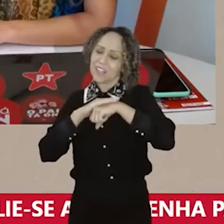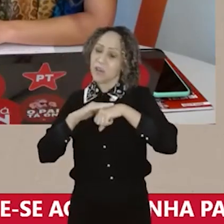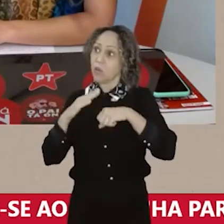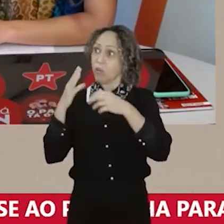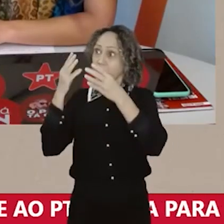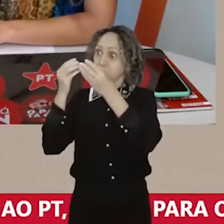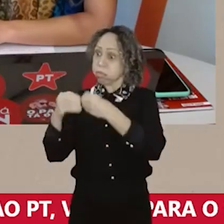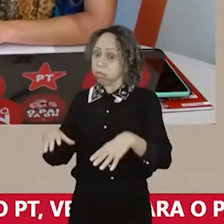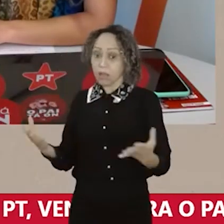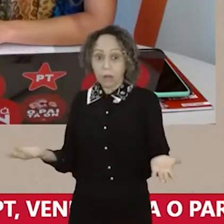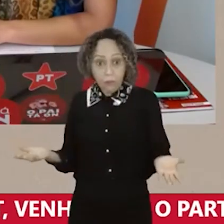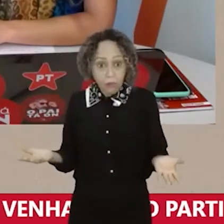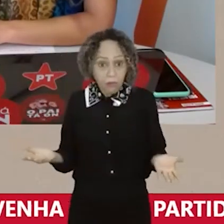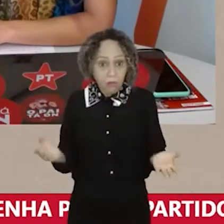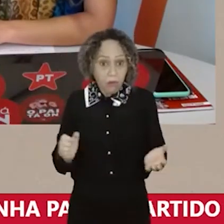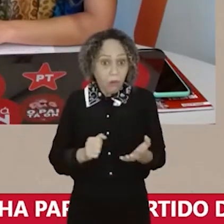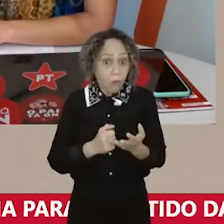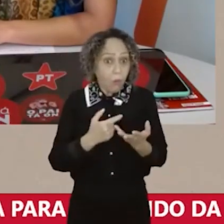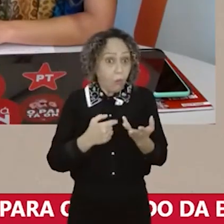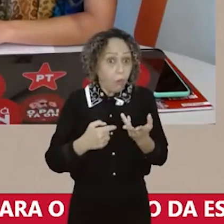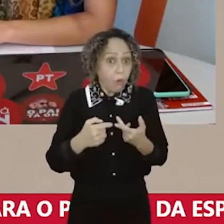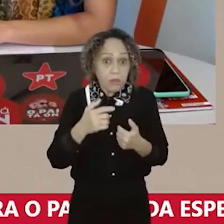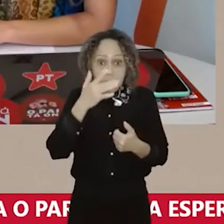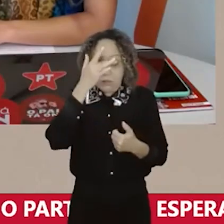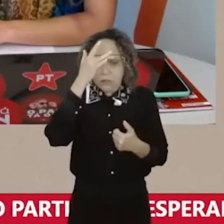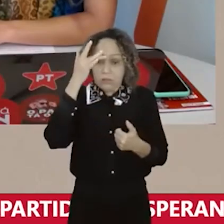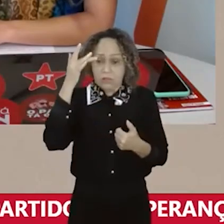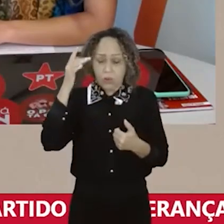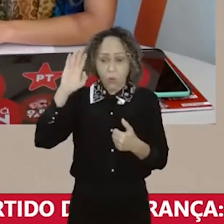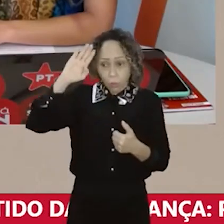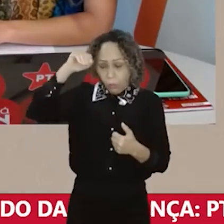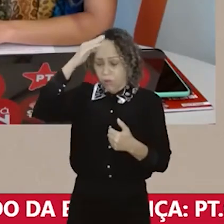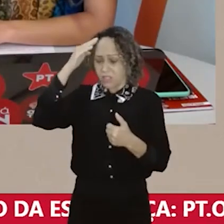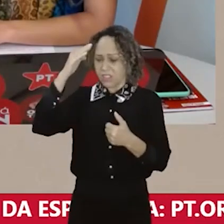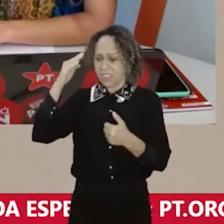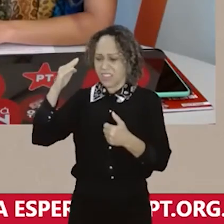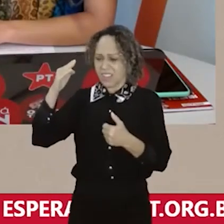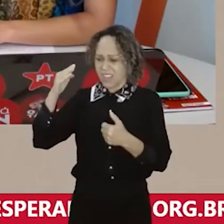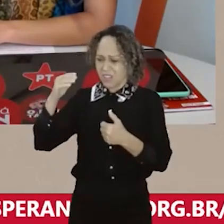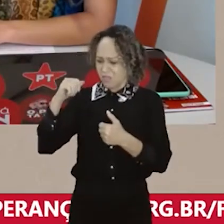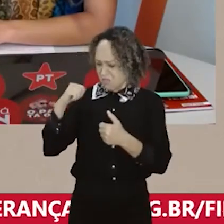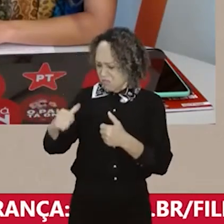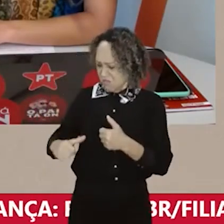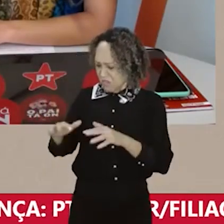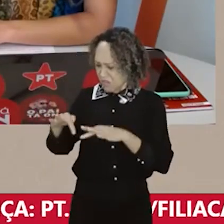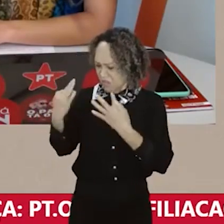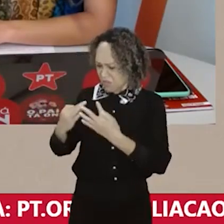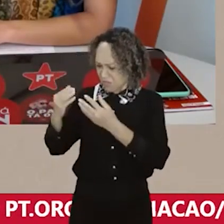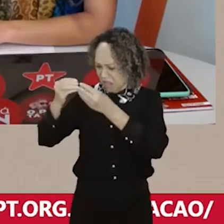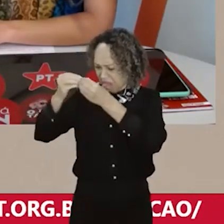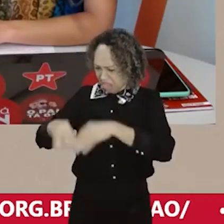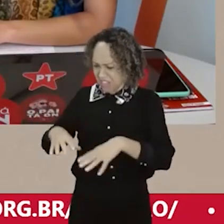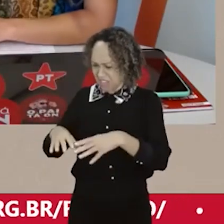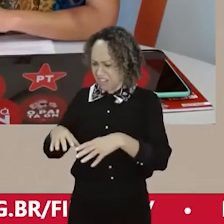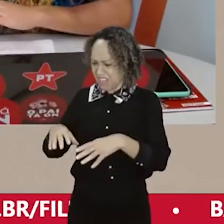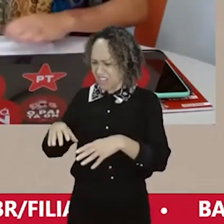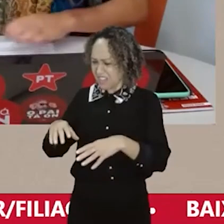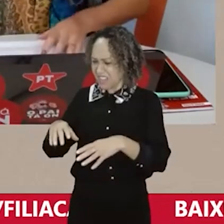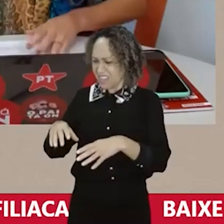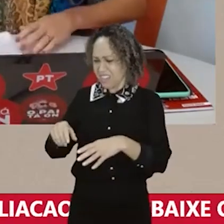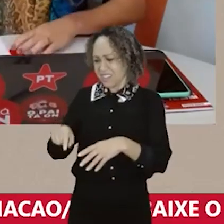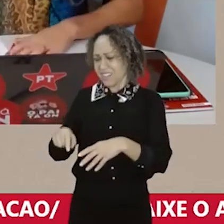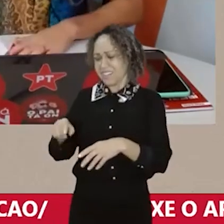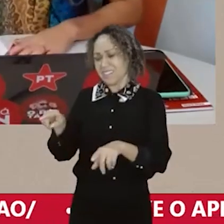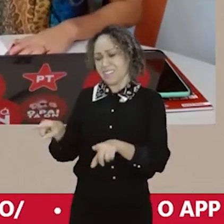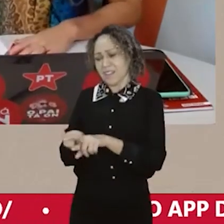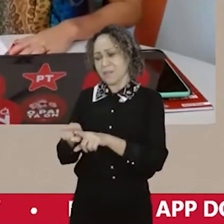fala sobre isso. Quando eles extinguiram o Bolsa Família, junto foi revogado o Brasil